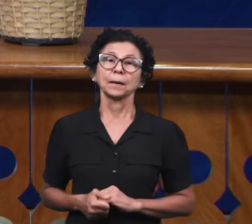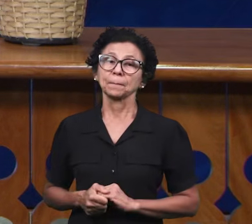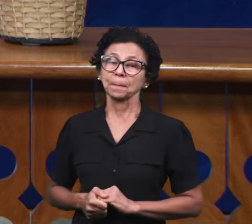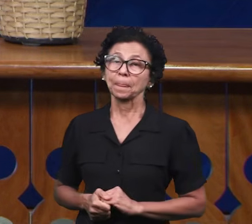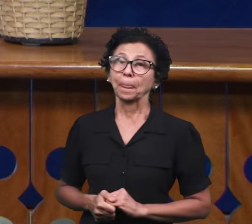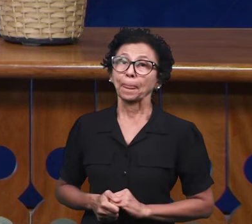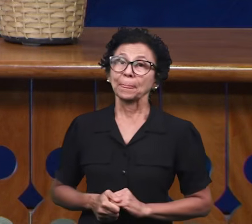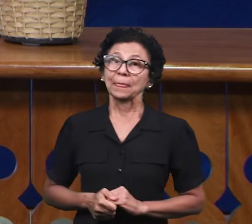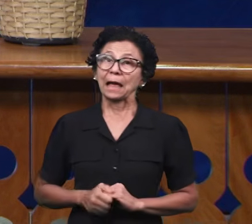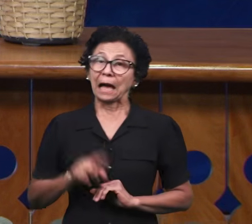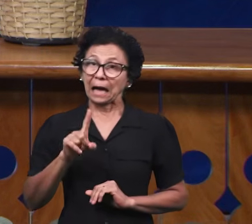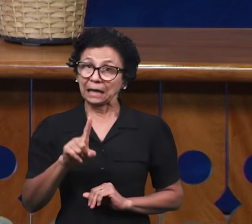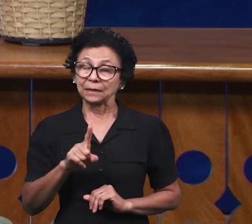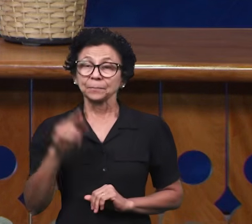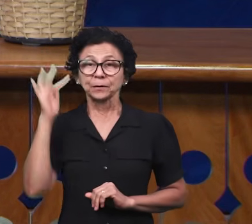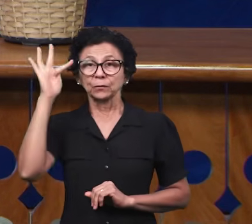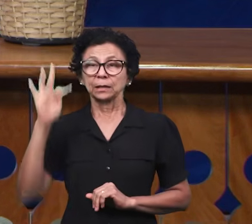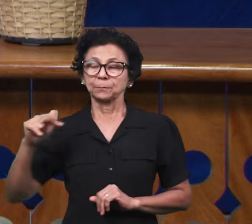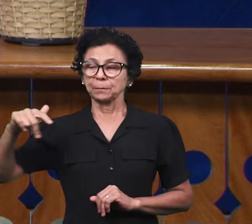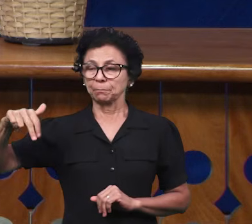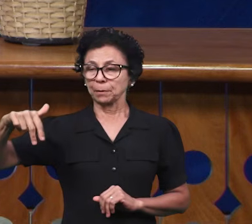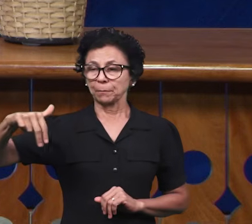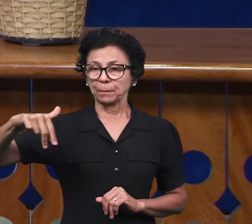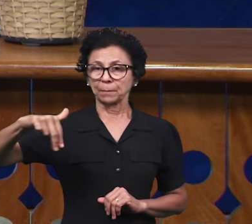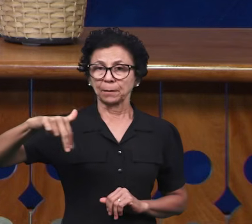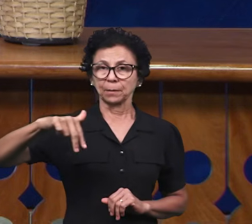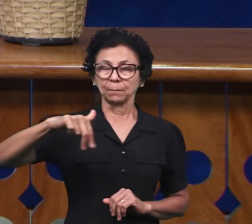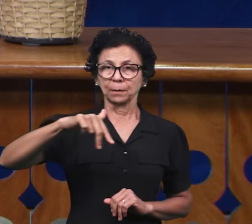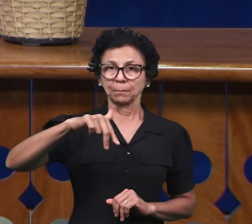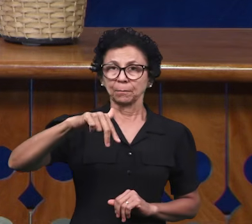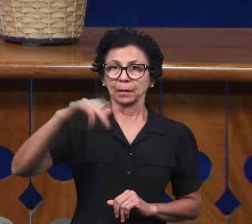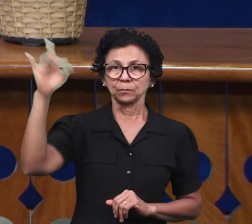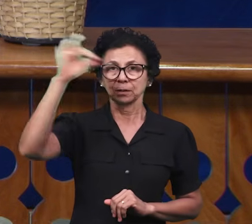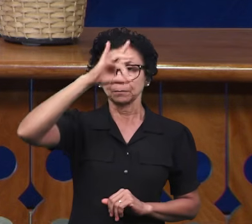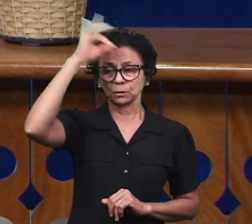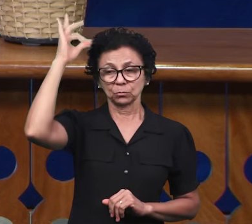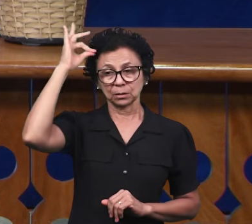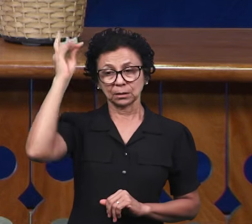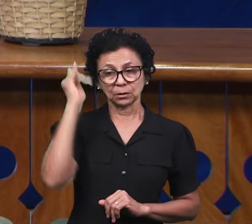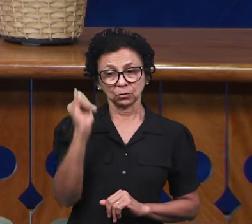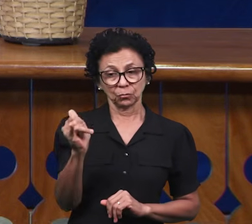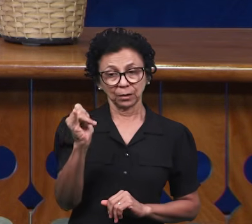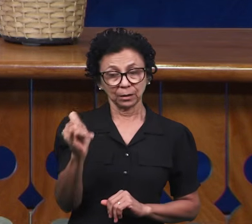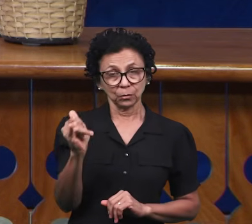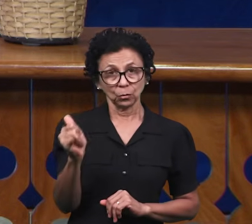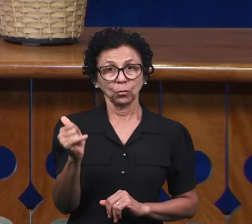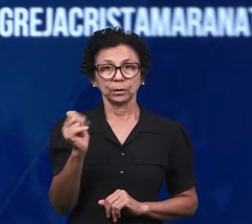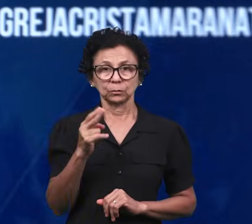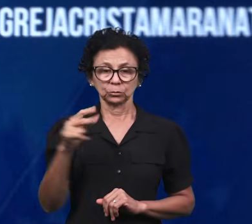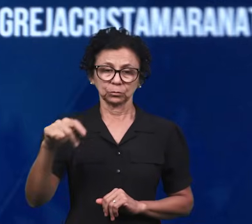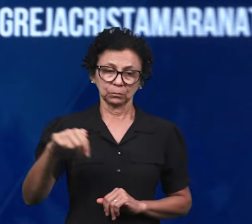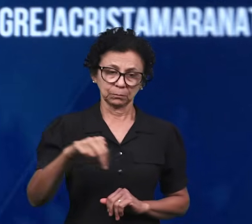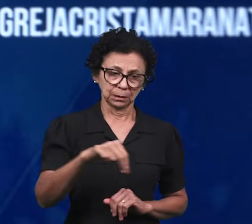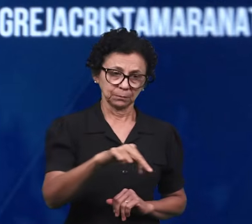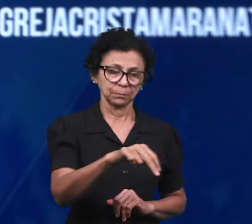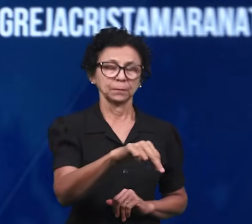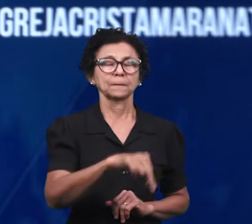agora já no caminho, e o Senhor continua a se revelar ao obediente.